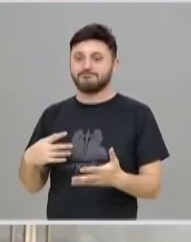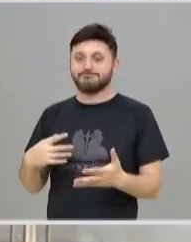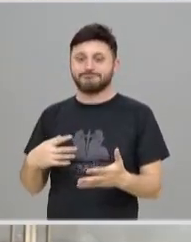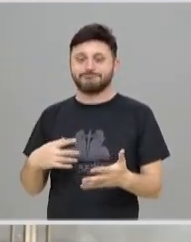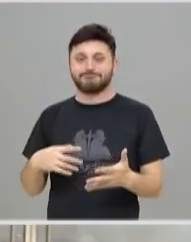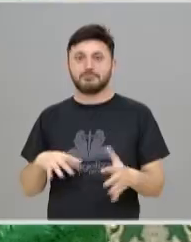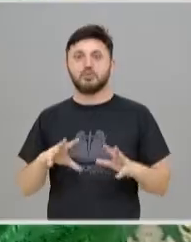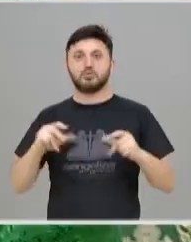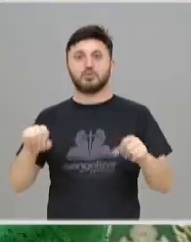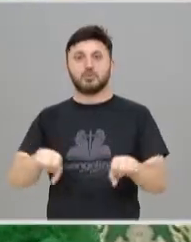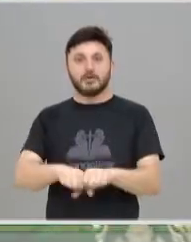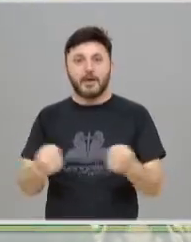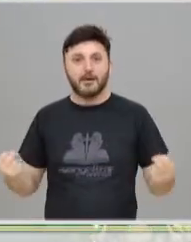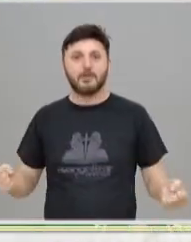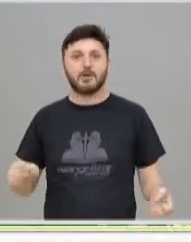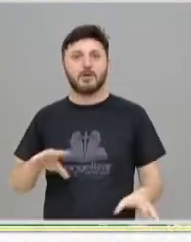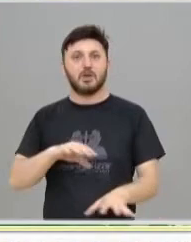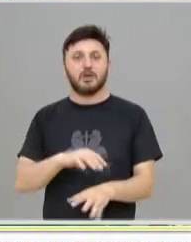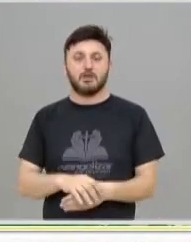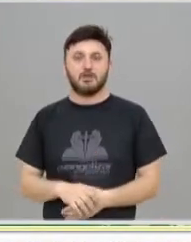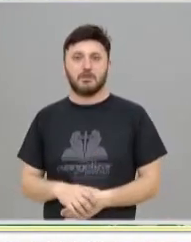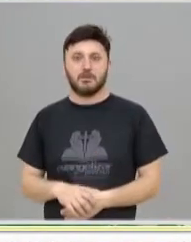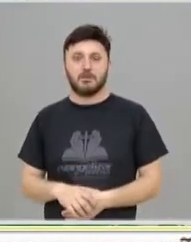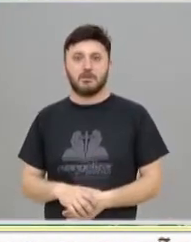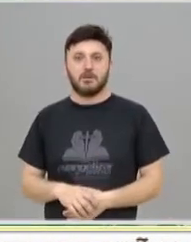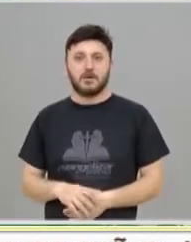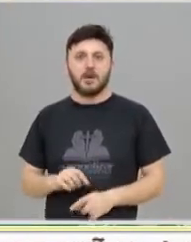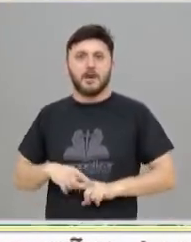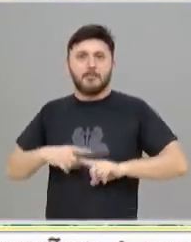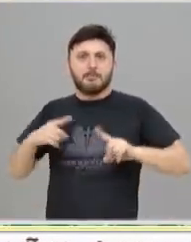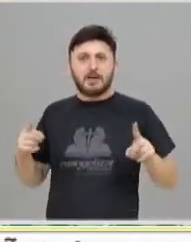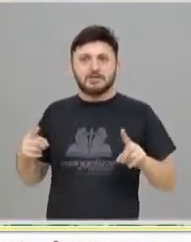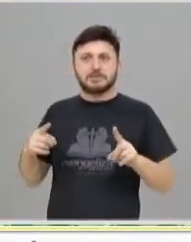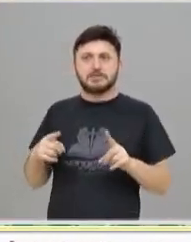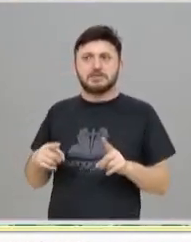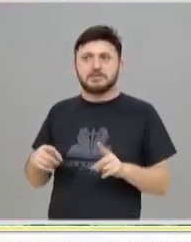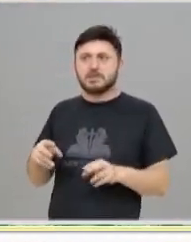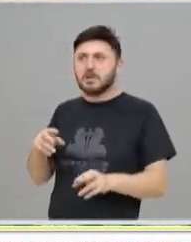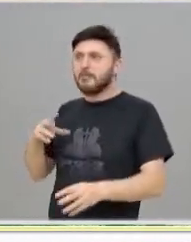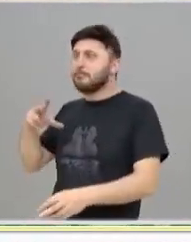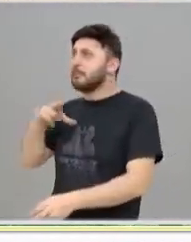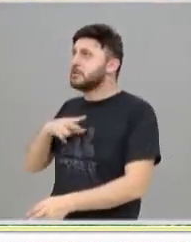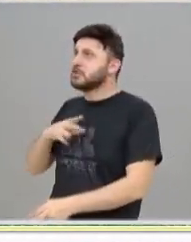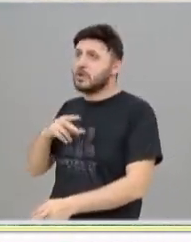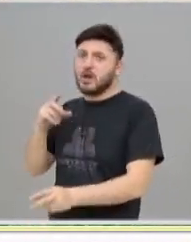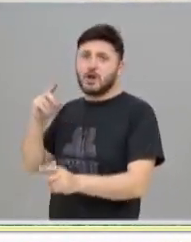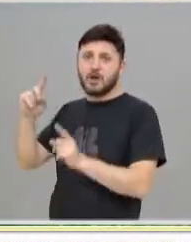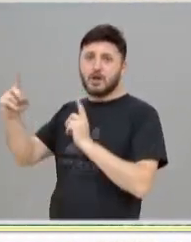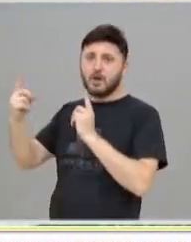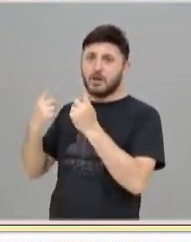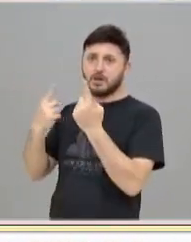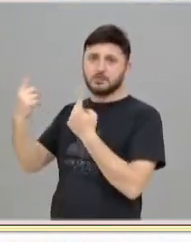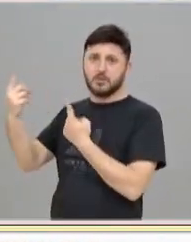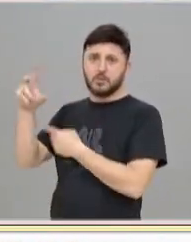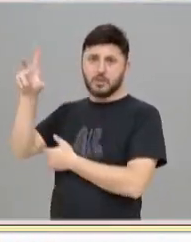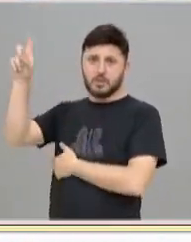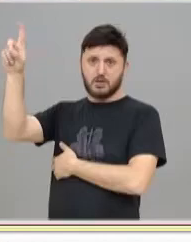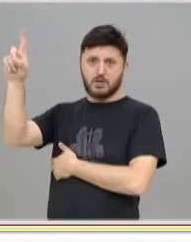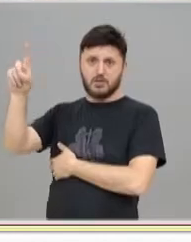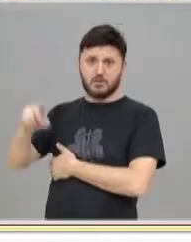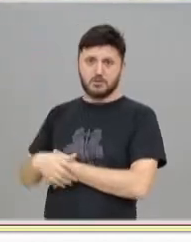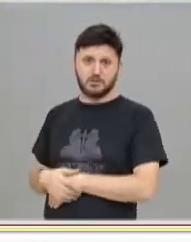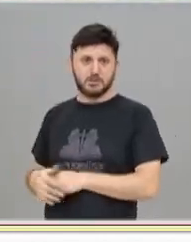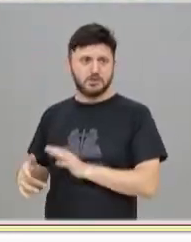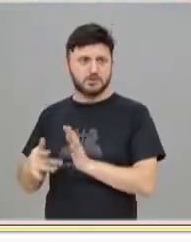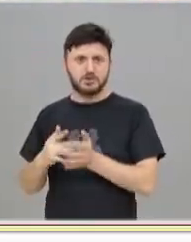teofânica, para usar a teologia? Mas e a tua relação pessoal? Será que Jesus já não destruiu